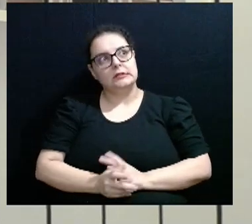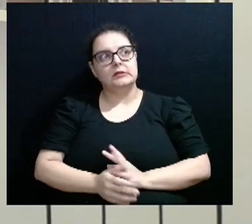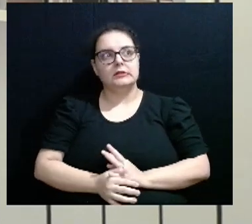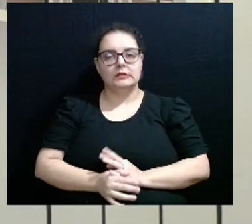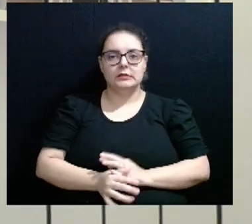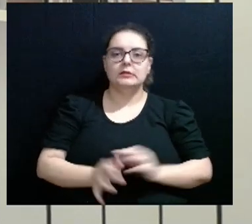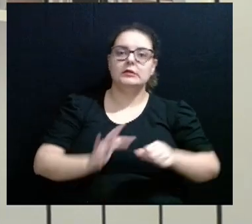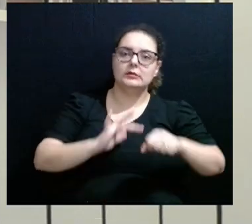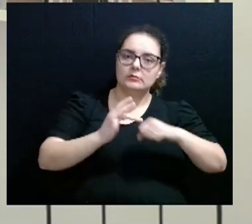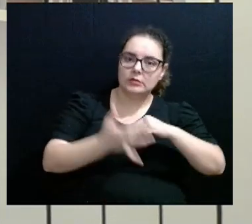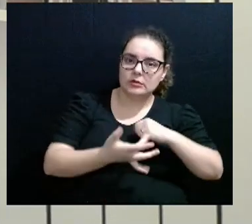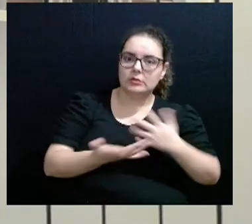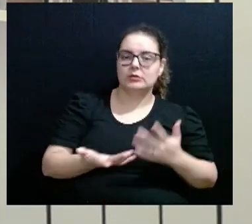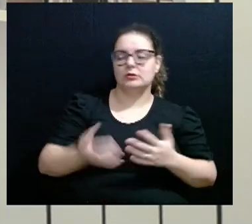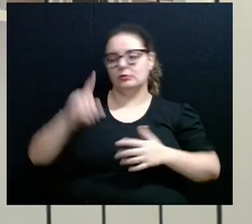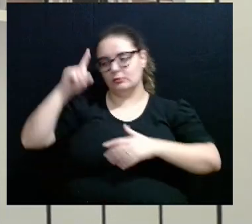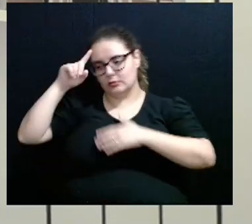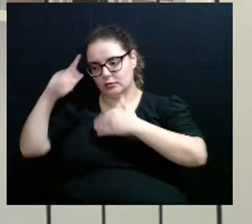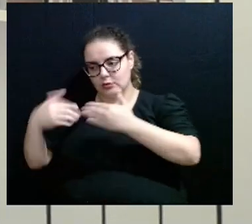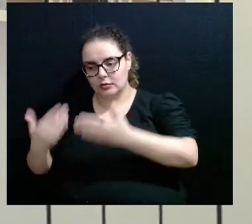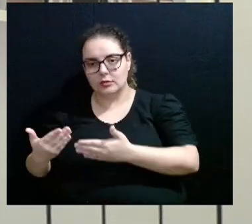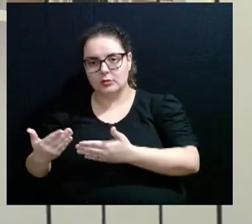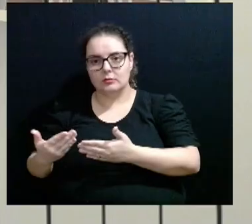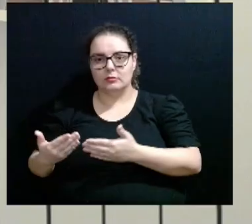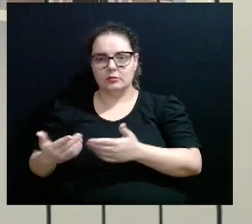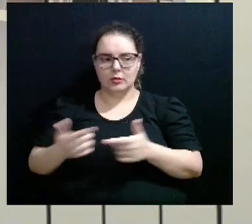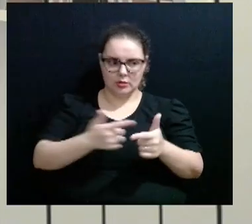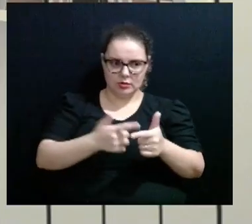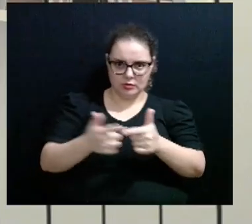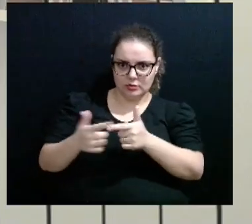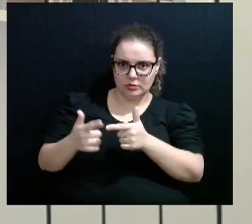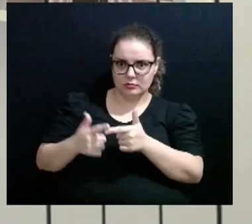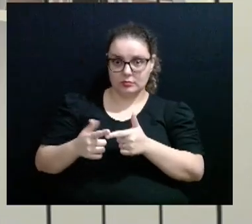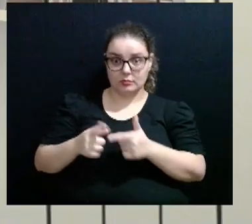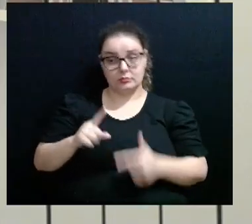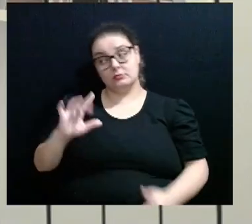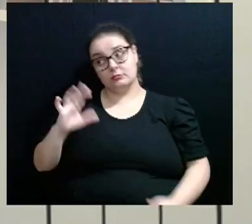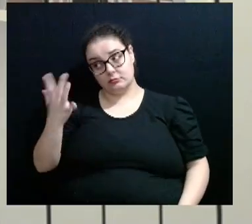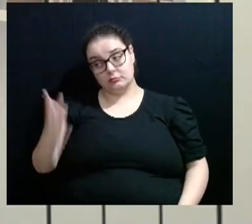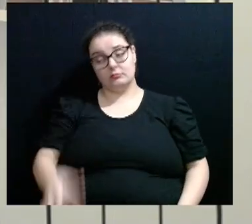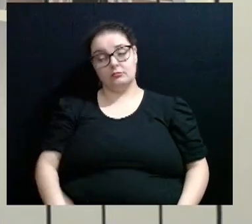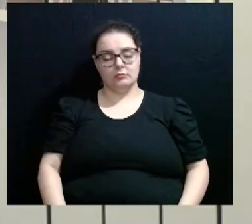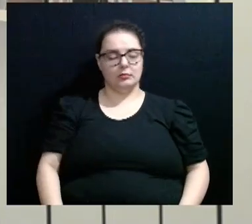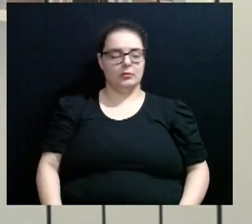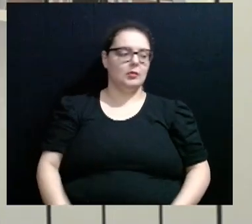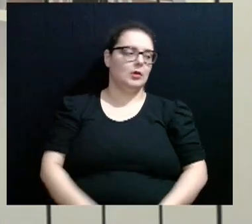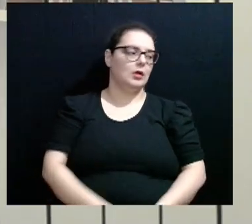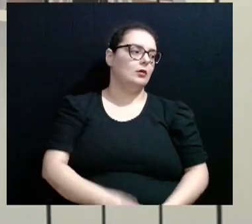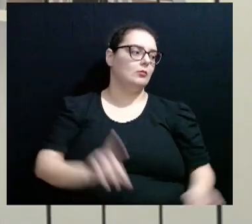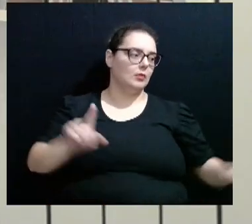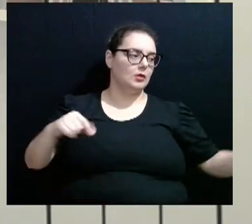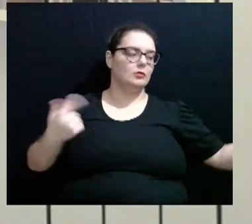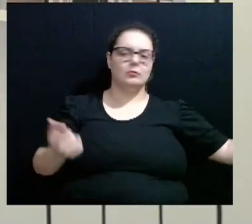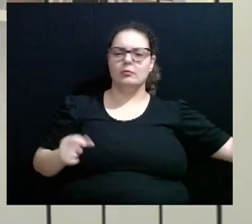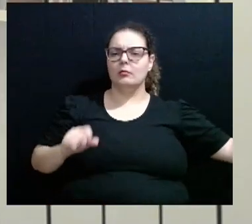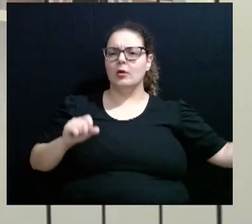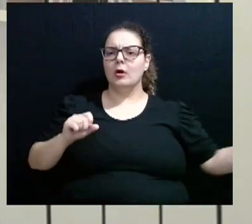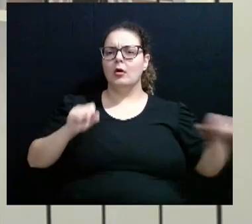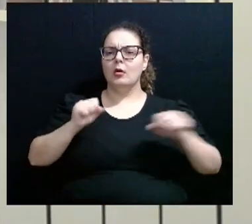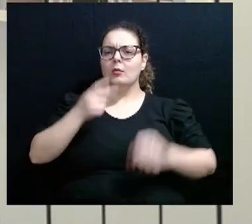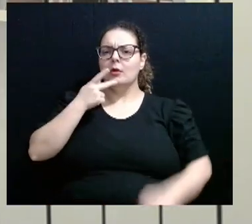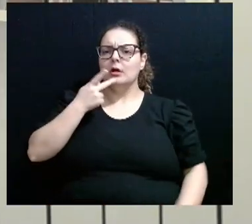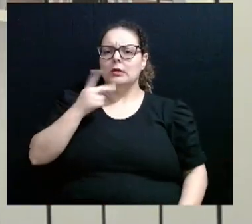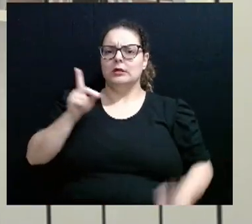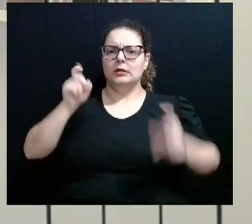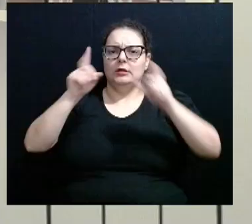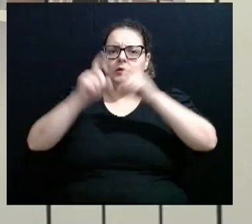o cotidiano. Os problemas que não aparecem para os outros, né? A gente pode dizer que está difícil encontrar um ambiente em